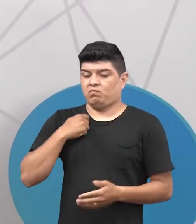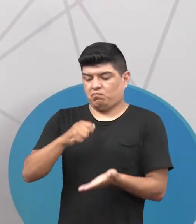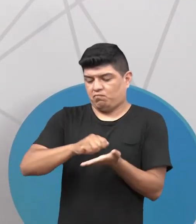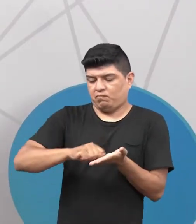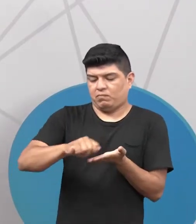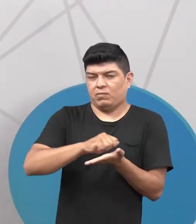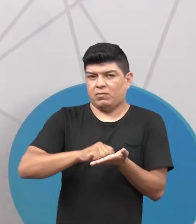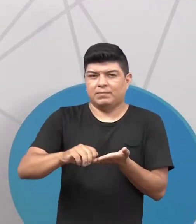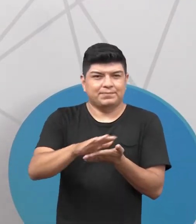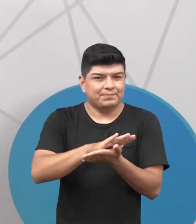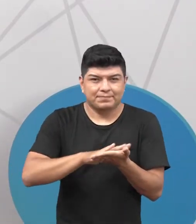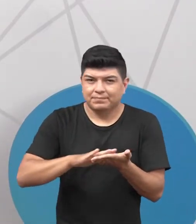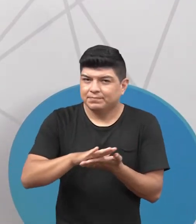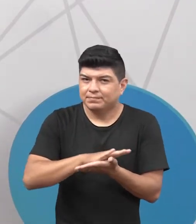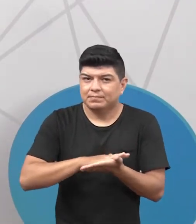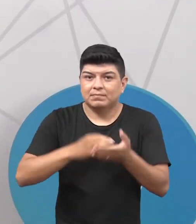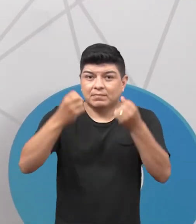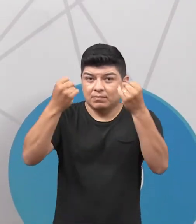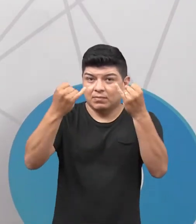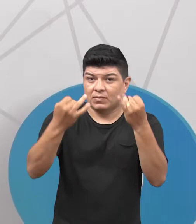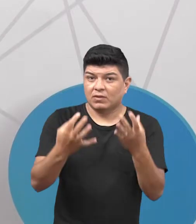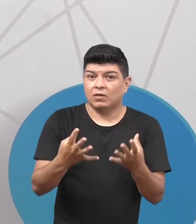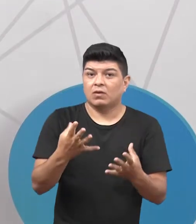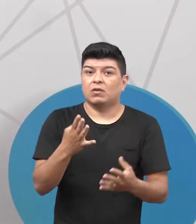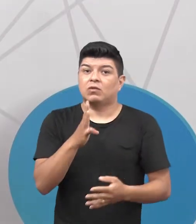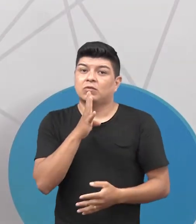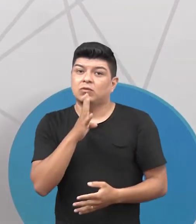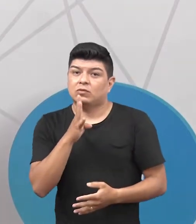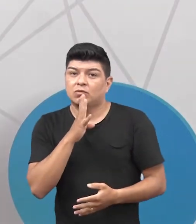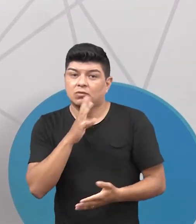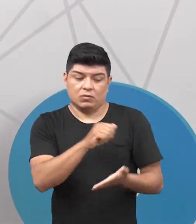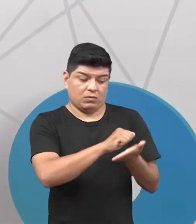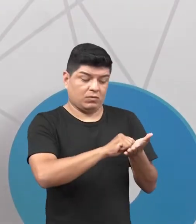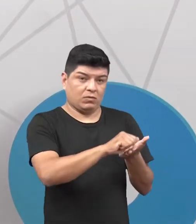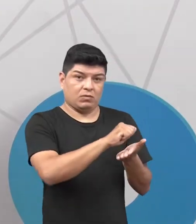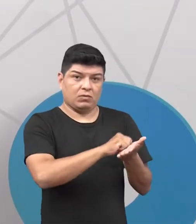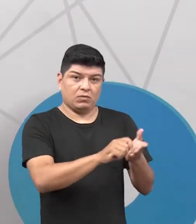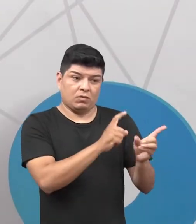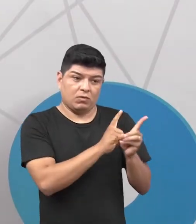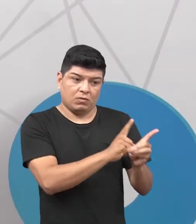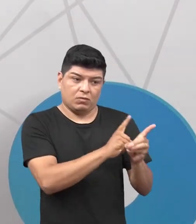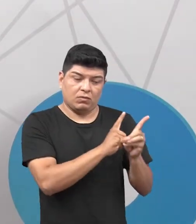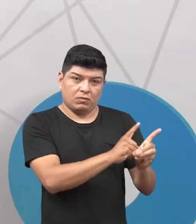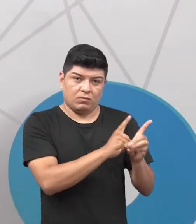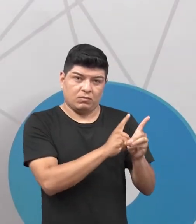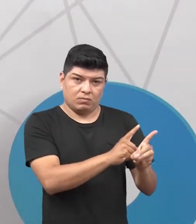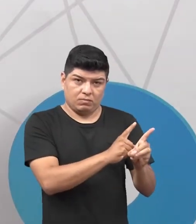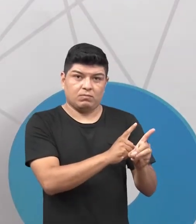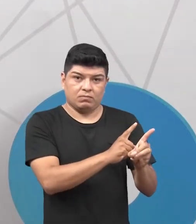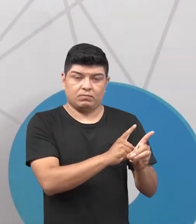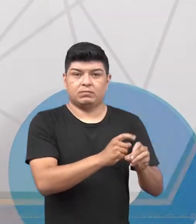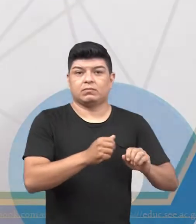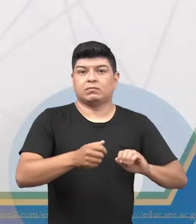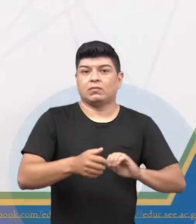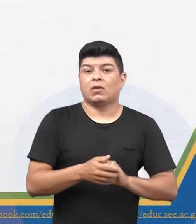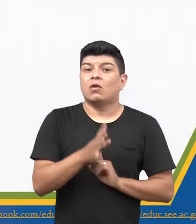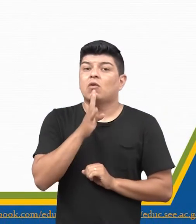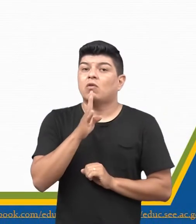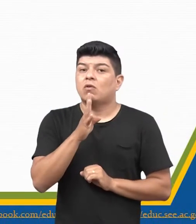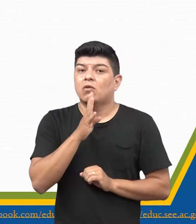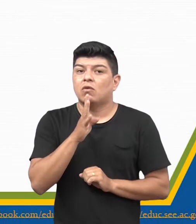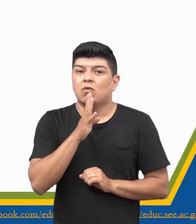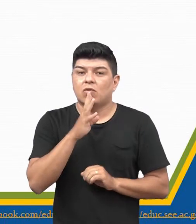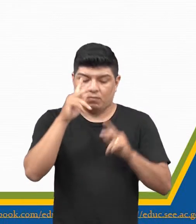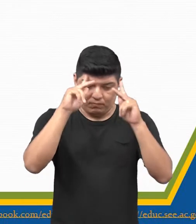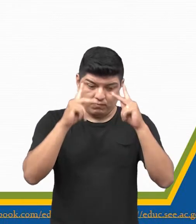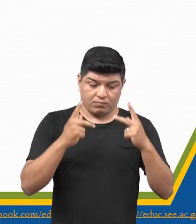tudo que Sócrates fez e falou, a gente conhece pelos escritos dos seus discípulos, Xenofonte e Platão. Então, conhece-te a